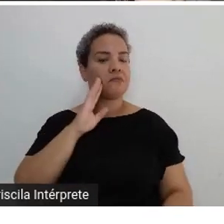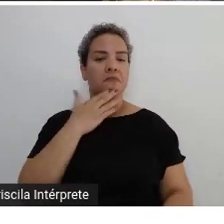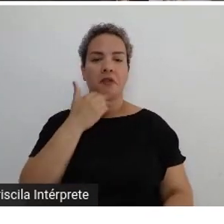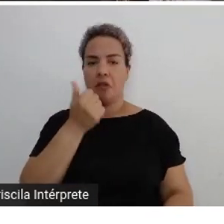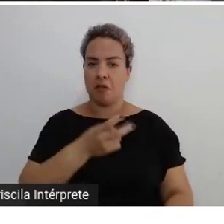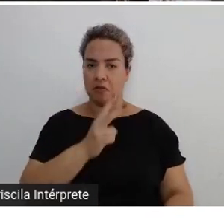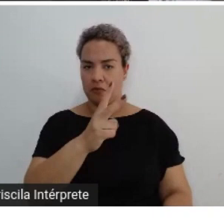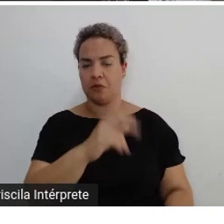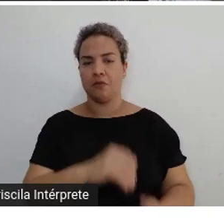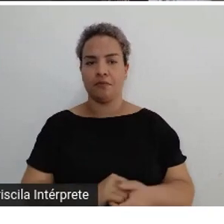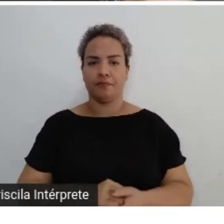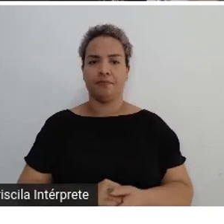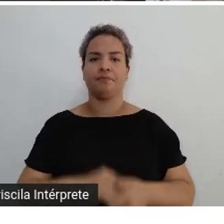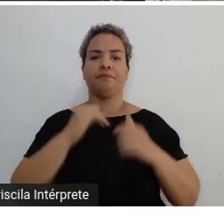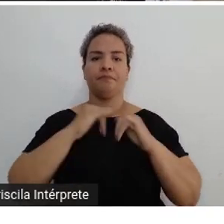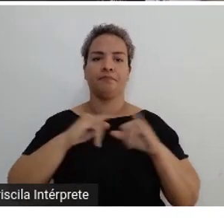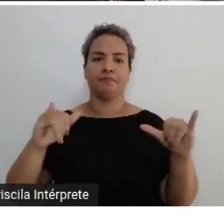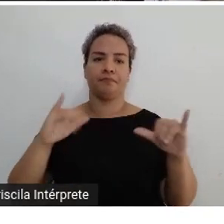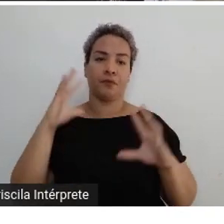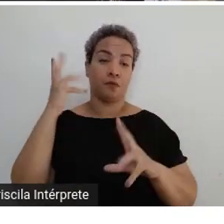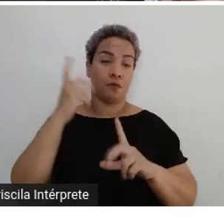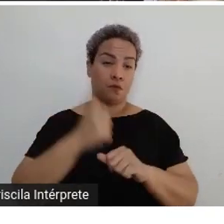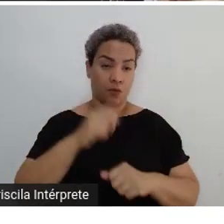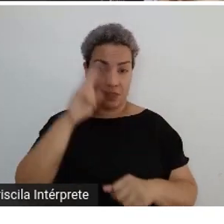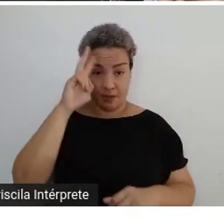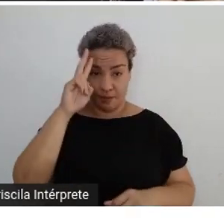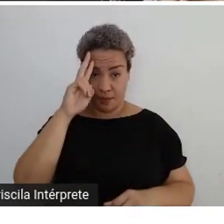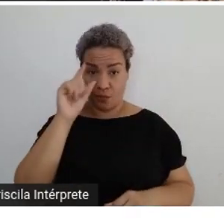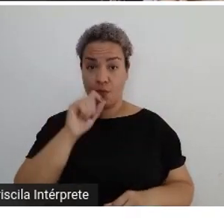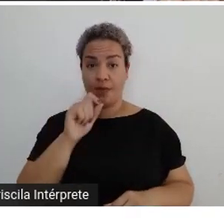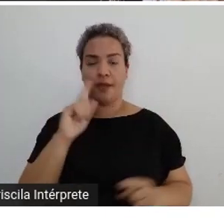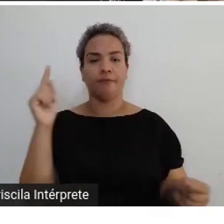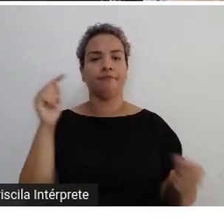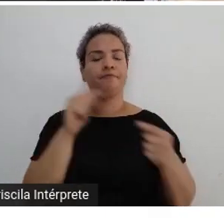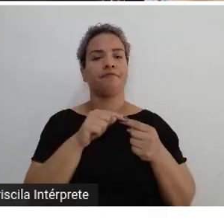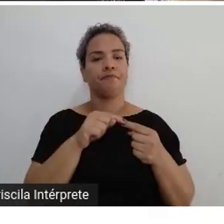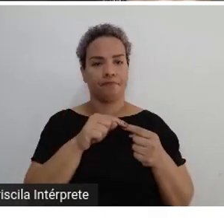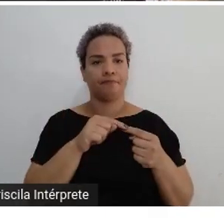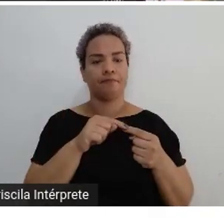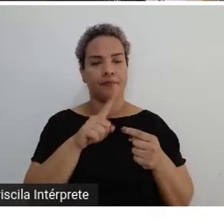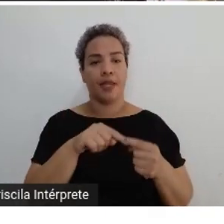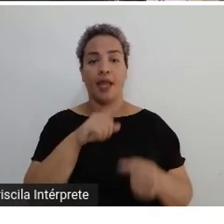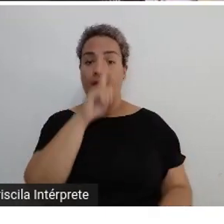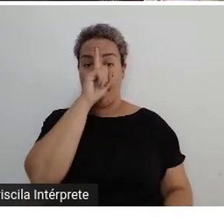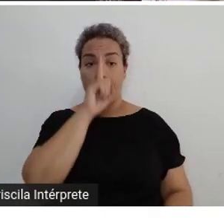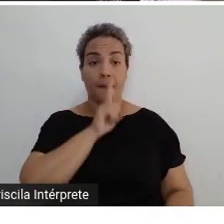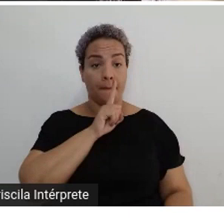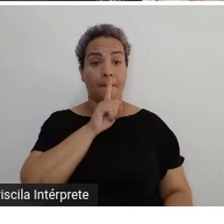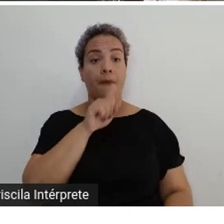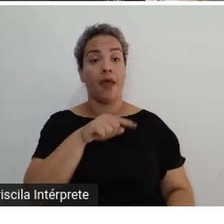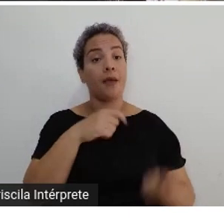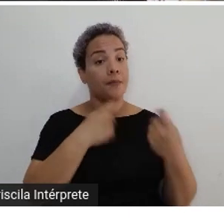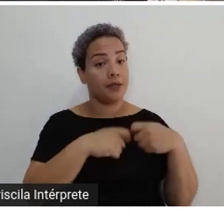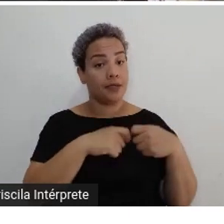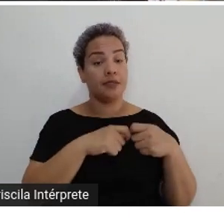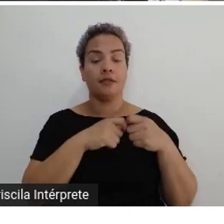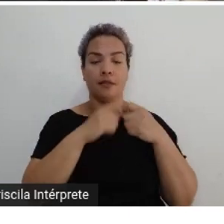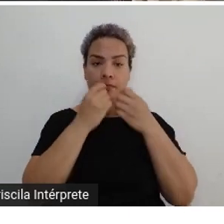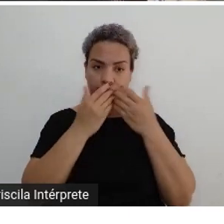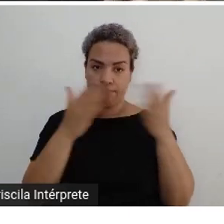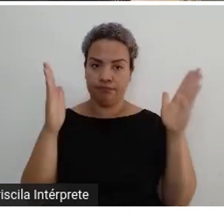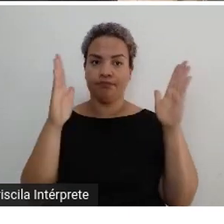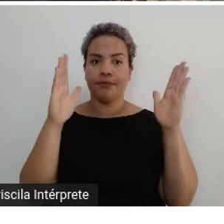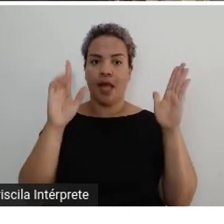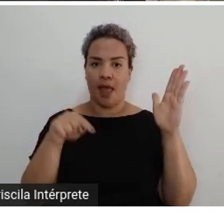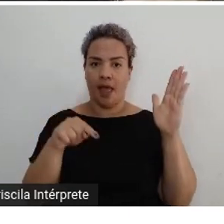manter. Então, recapitulando aqui. As intenções que caíram no item amarelo, precisa ser colocado mais evidências.